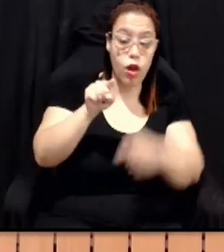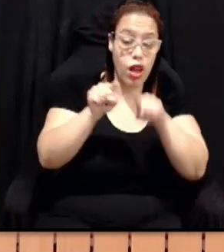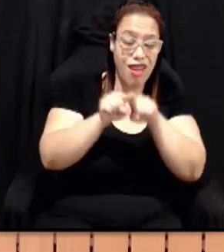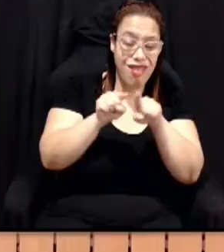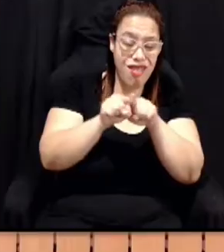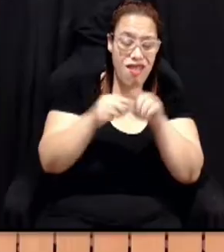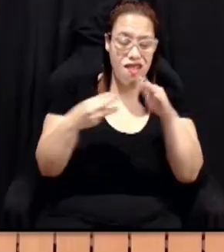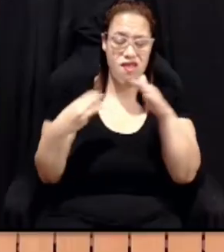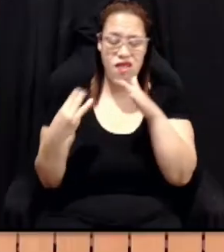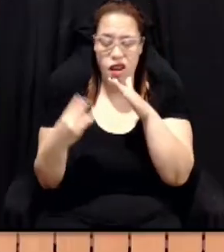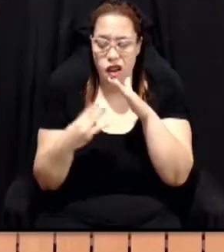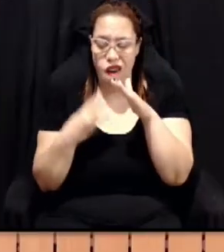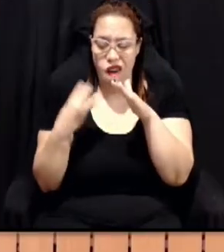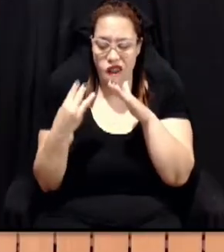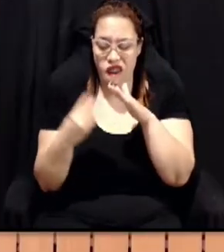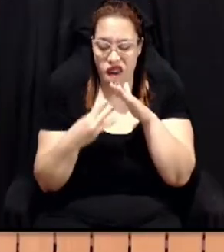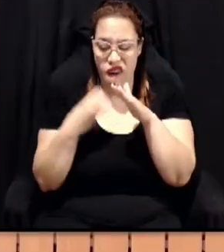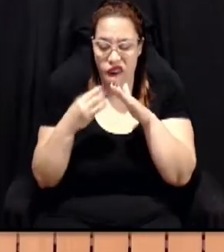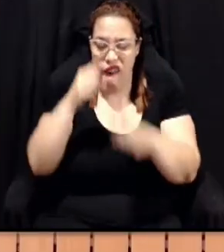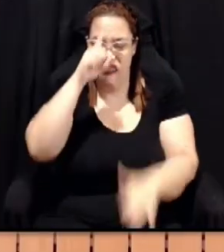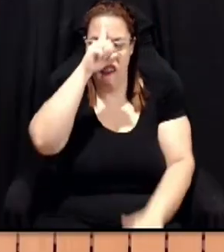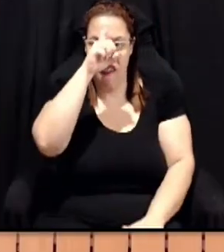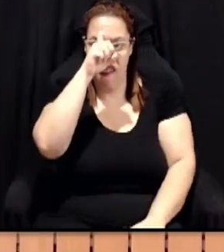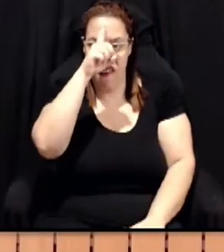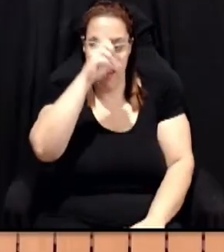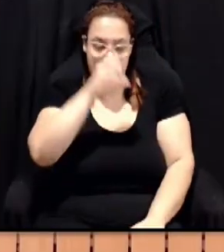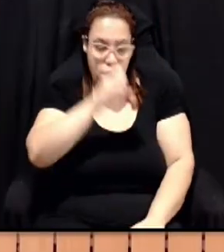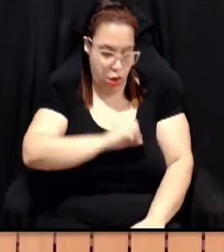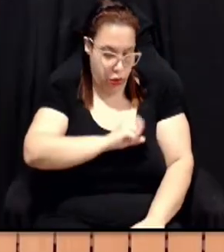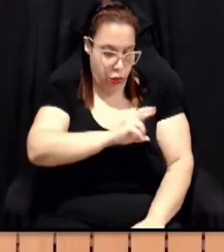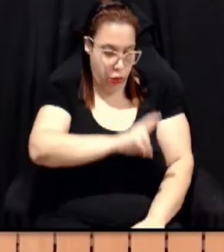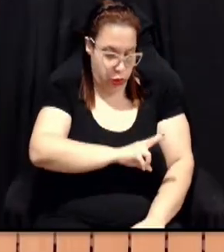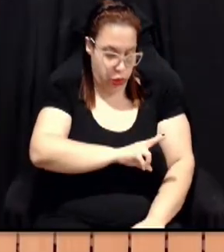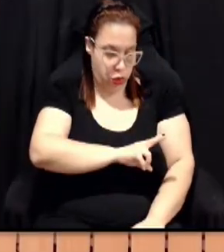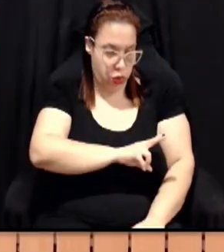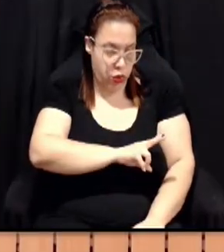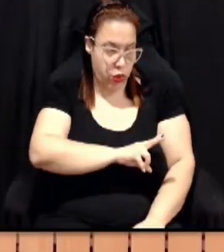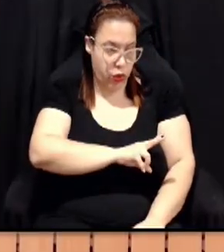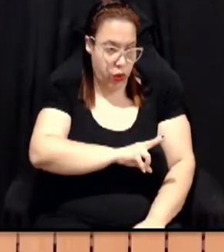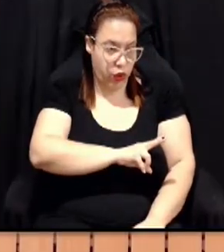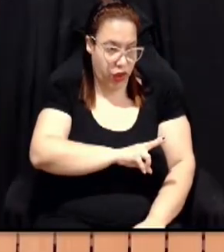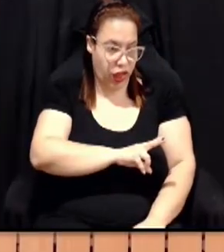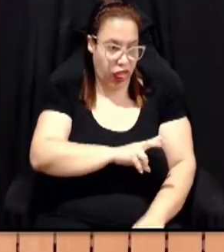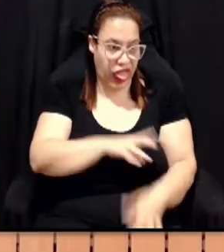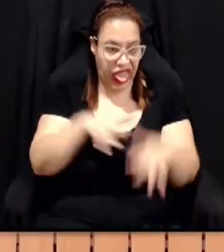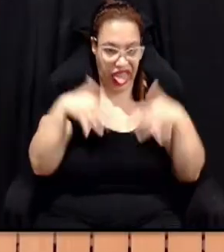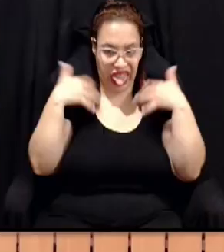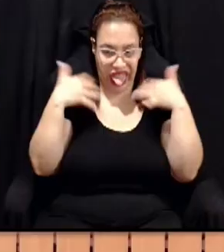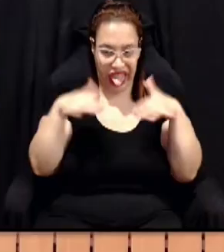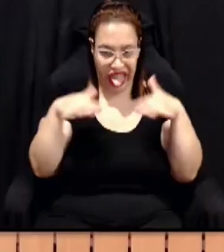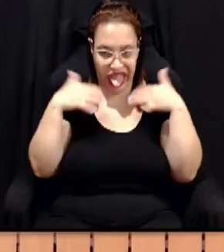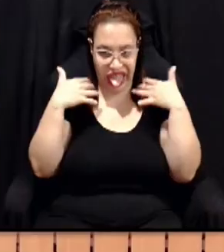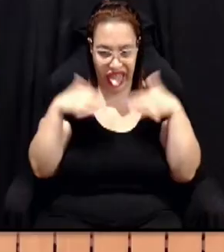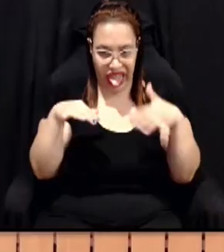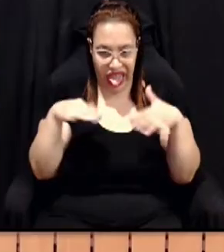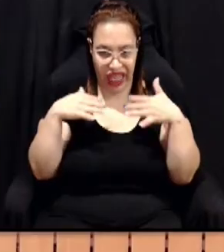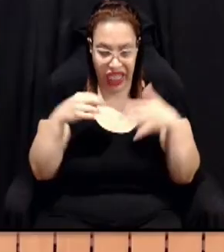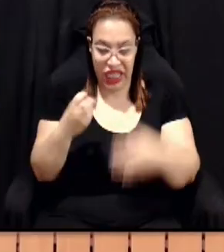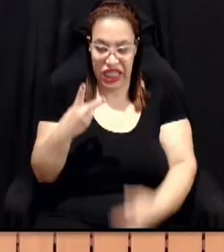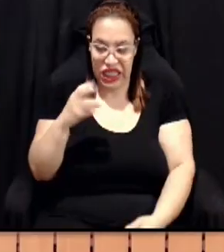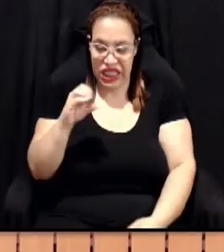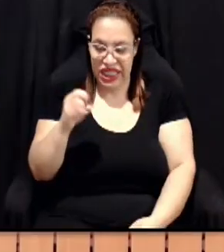terceirizou o Hospital Ouro Verde, né, com aquele grande escândalo de corrupção, e quando chegou em 2020,